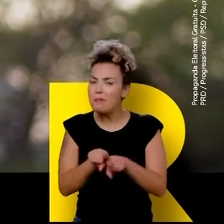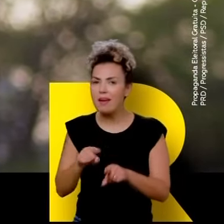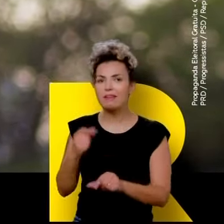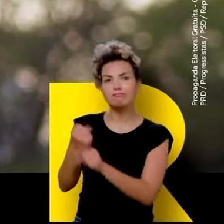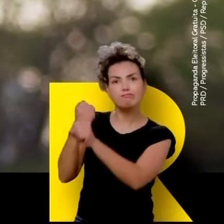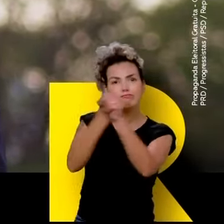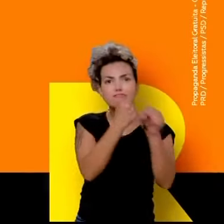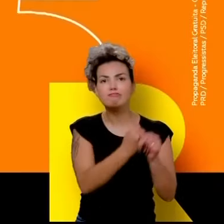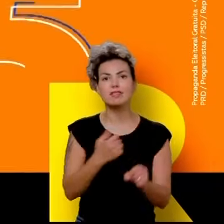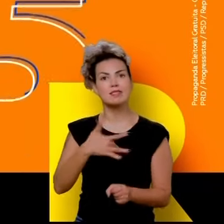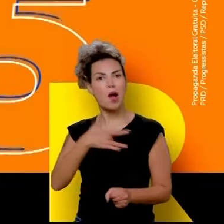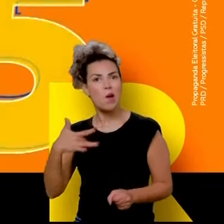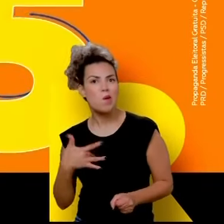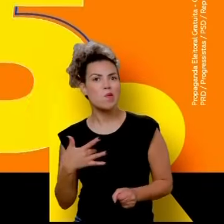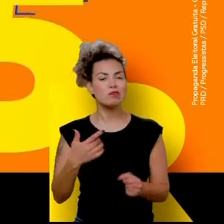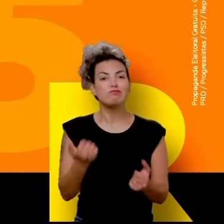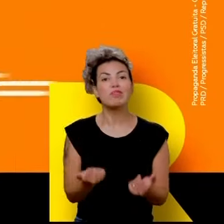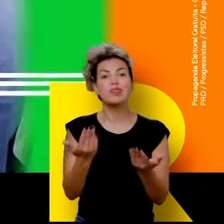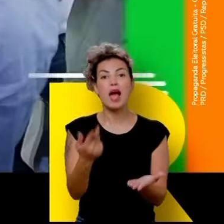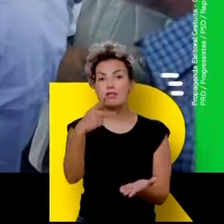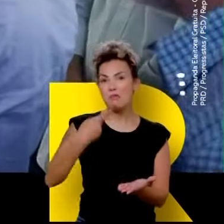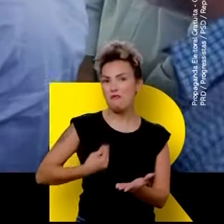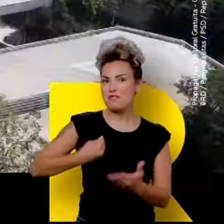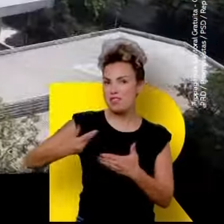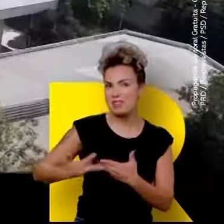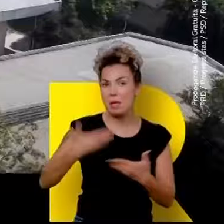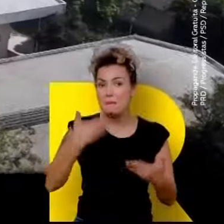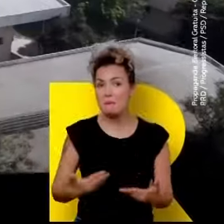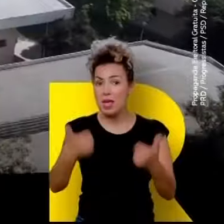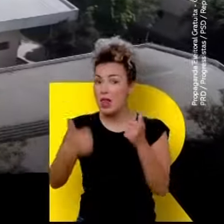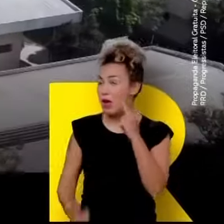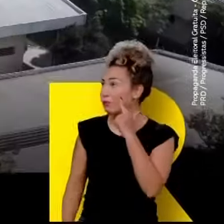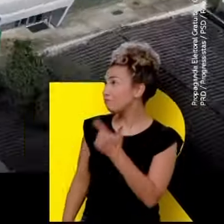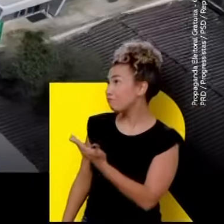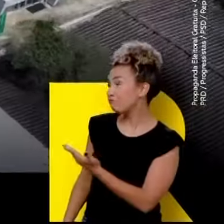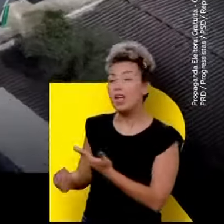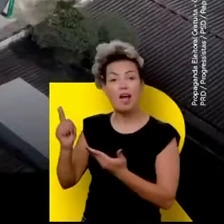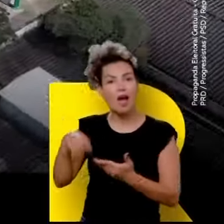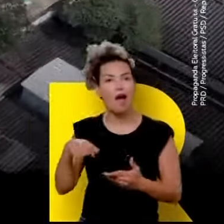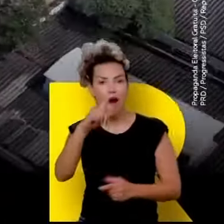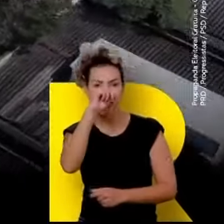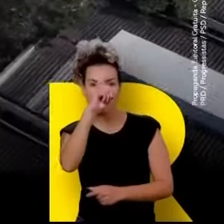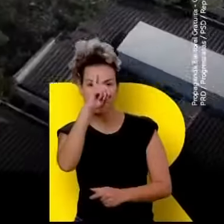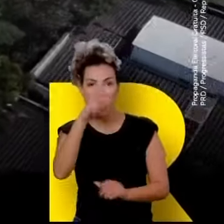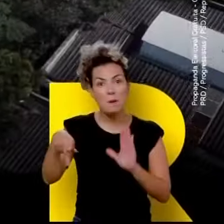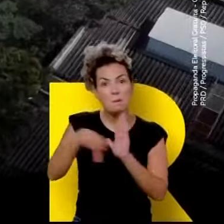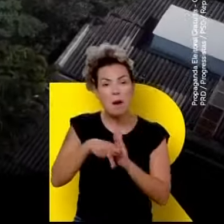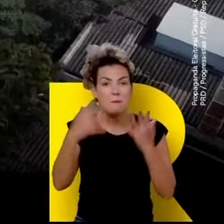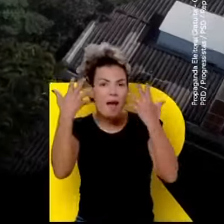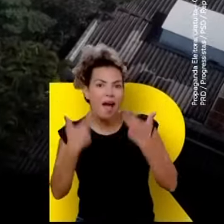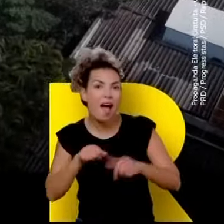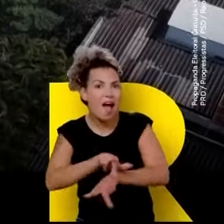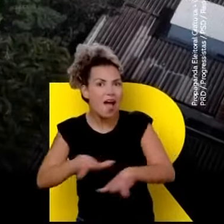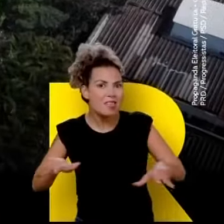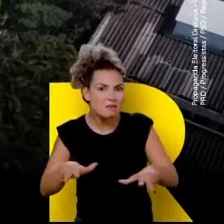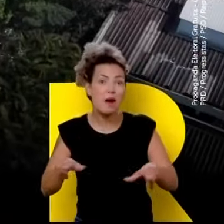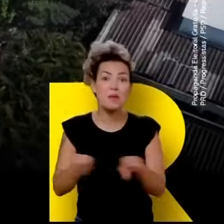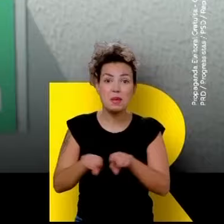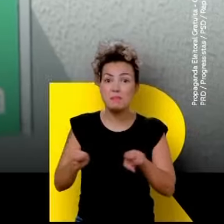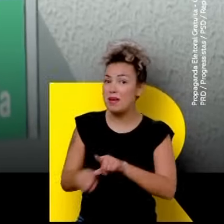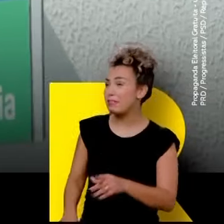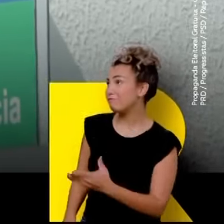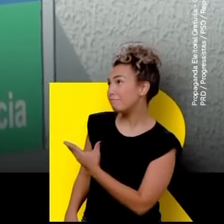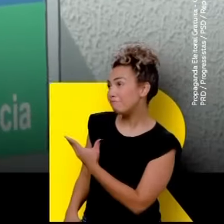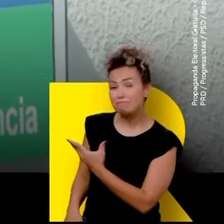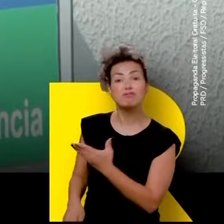mais saúde e qualidade de vida. É isso aí. Ricardo entregou o novo hospital veterinário para cuidar da saúde dos nossos